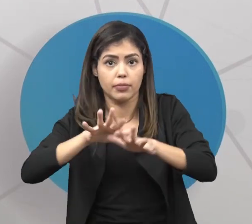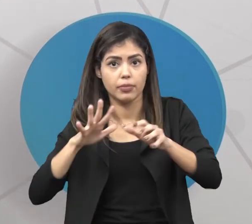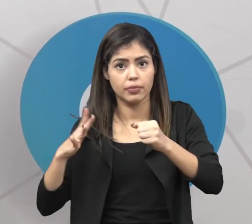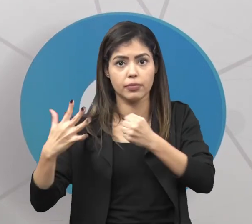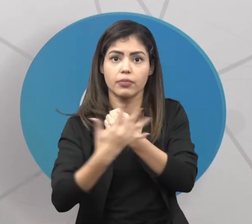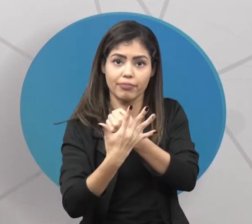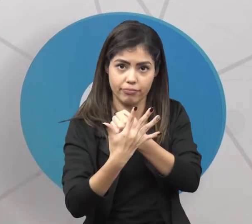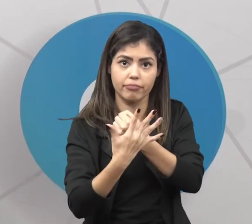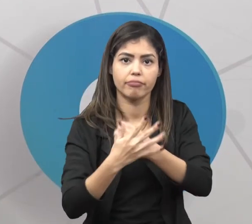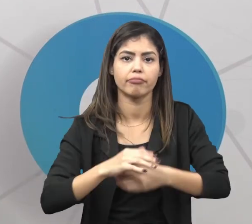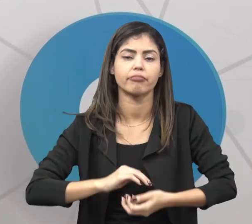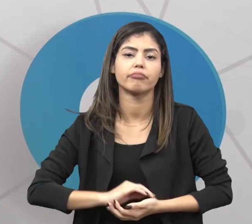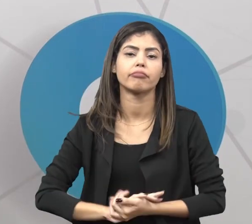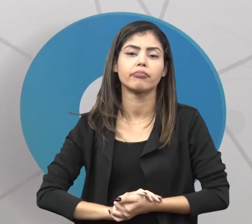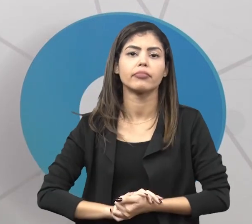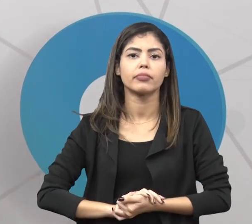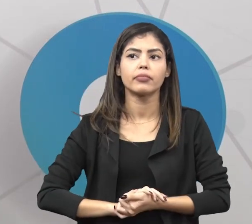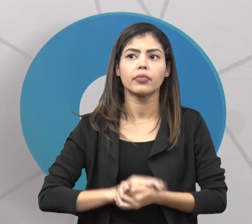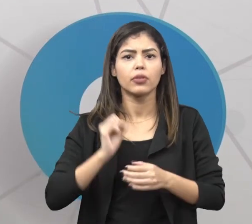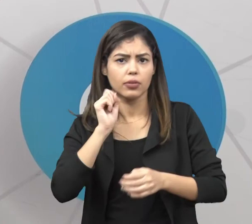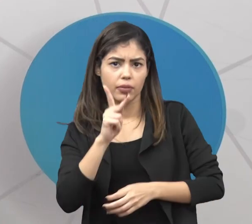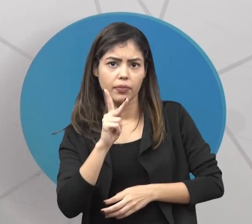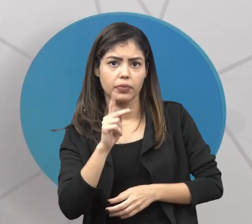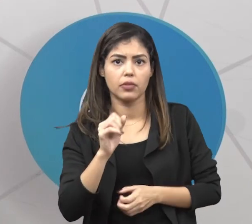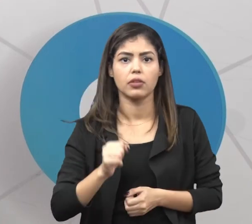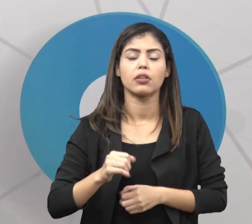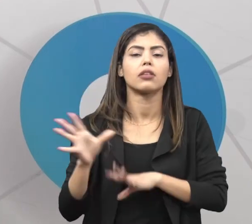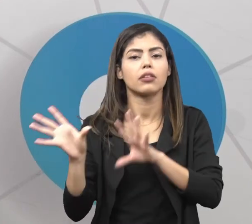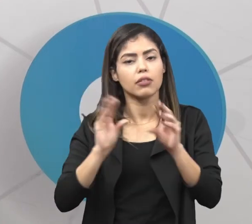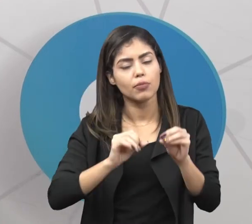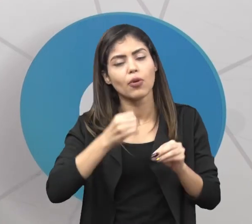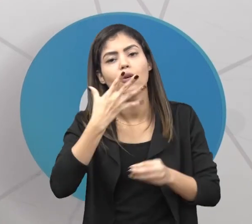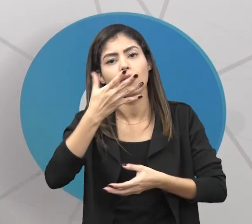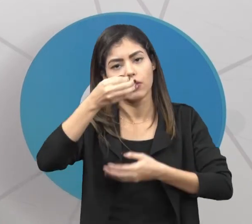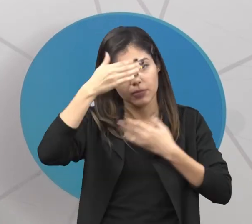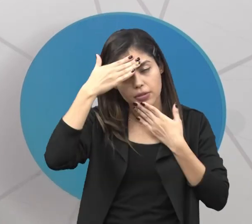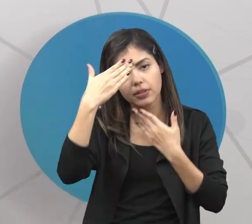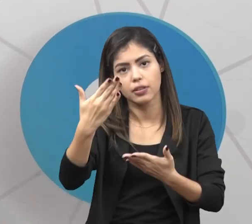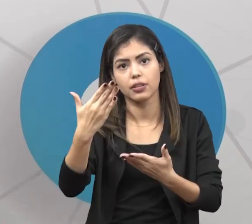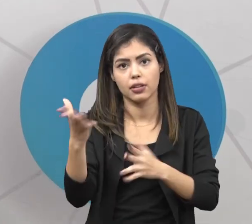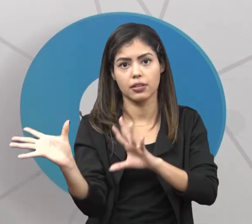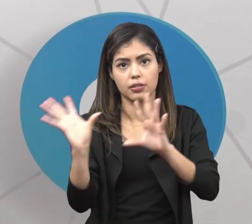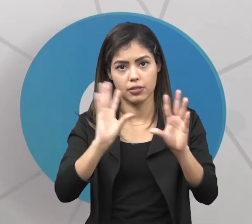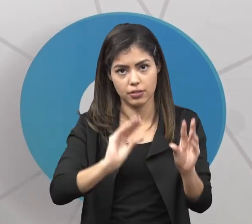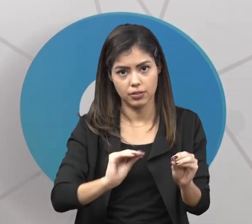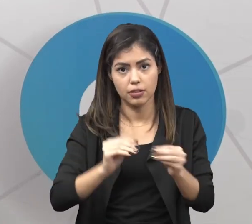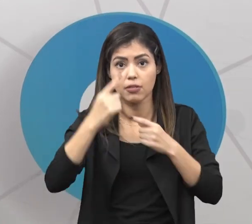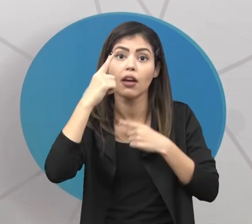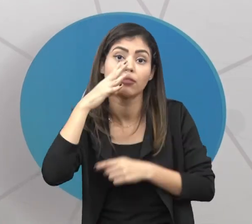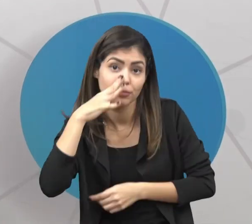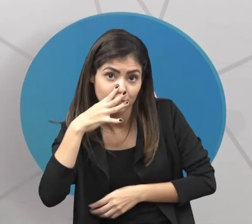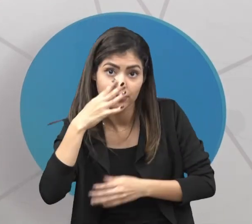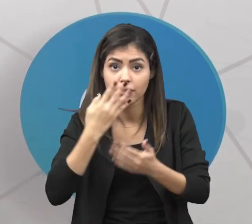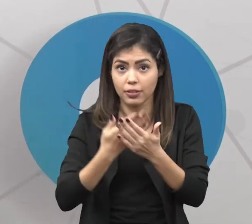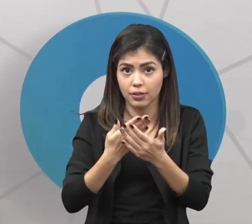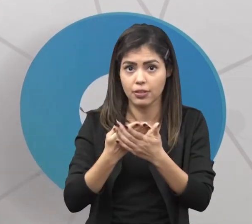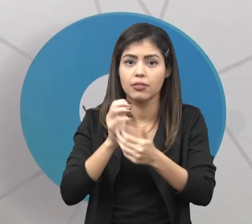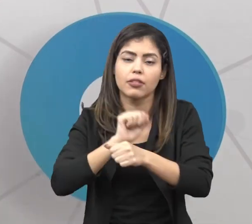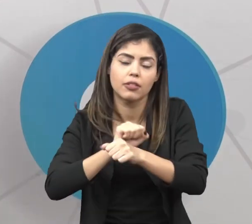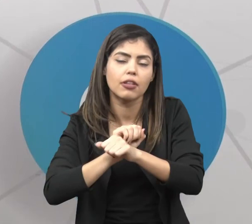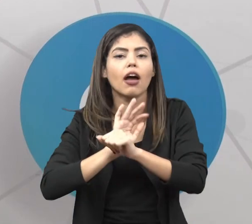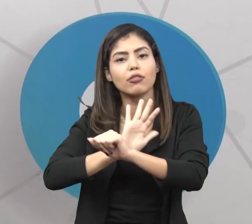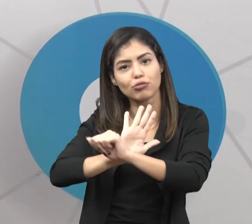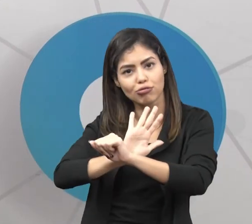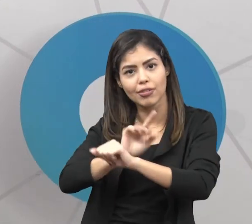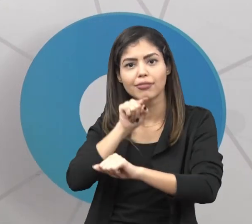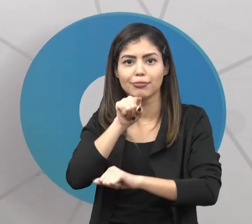conta do coronavírus, ok? Gente, muito obrigada por assistirem a aula, espero que tenha contribuído